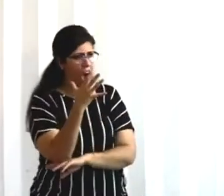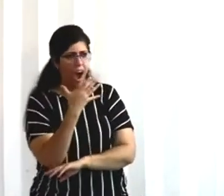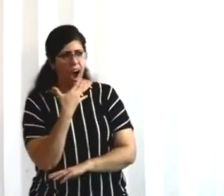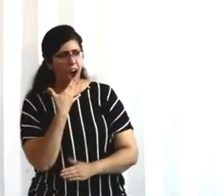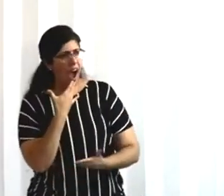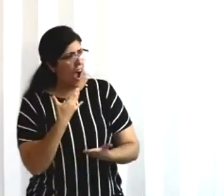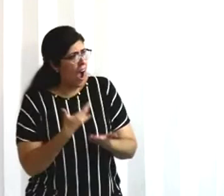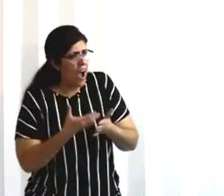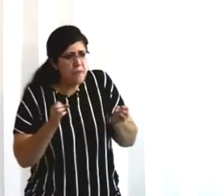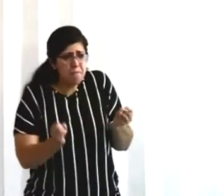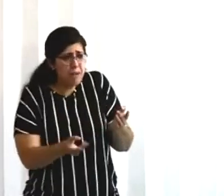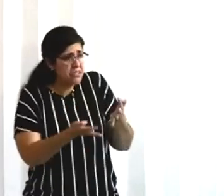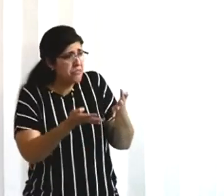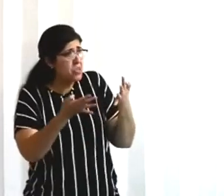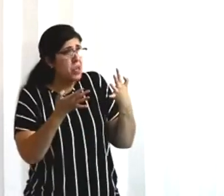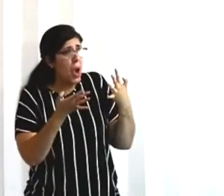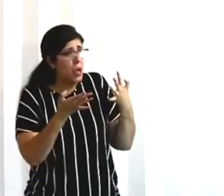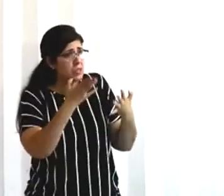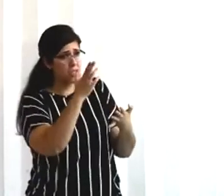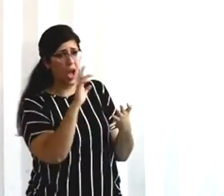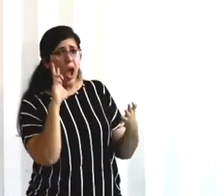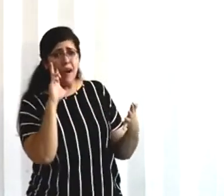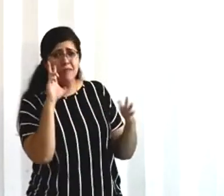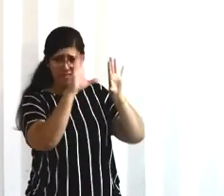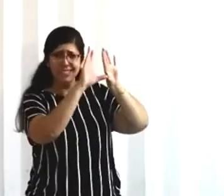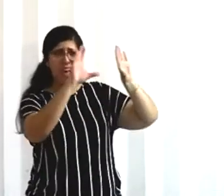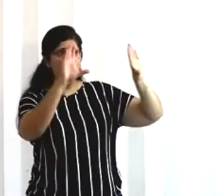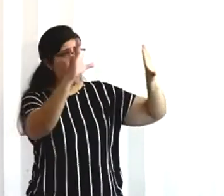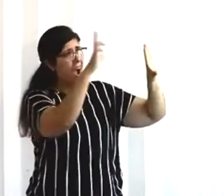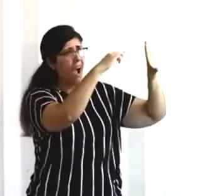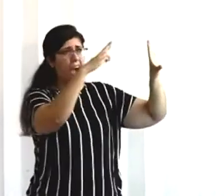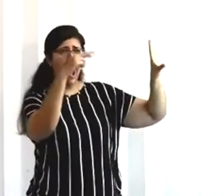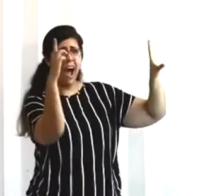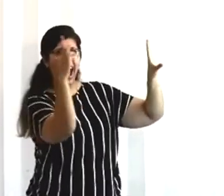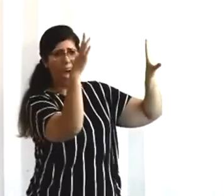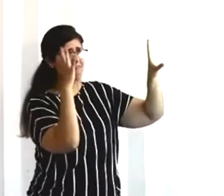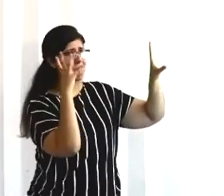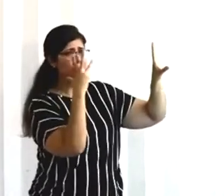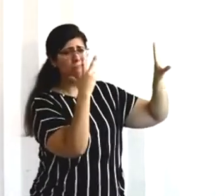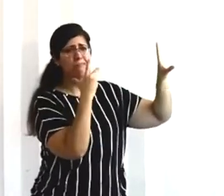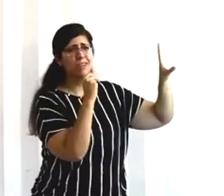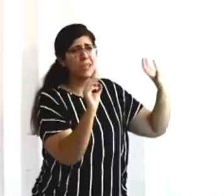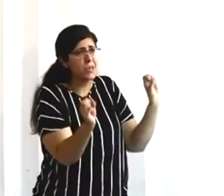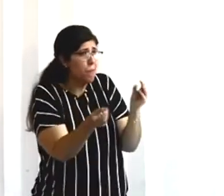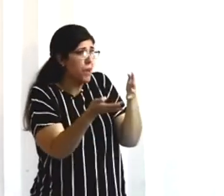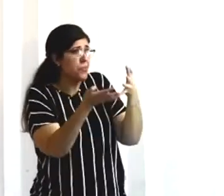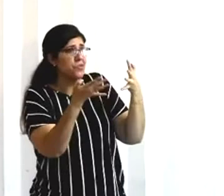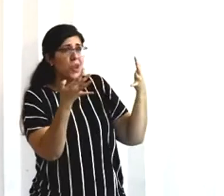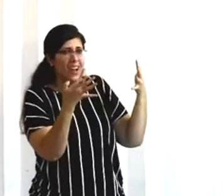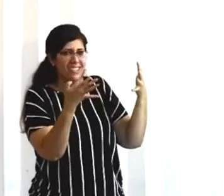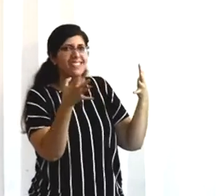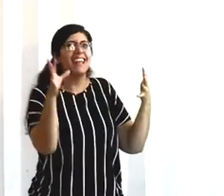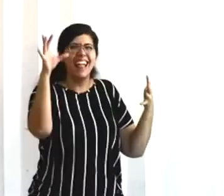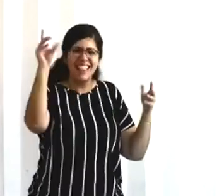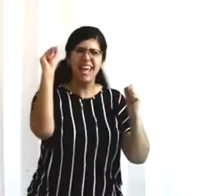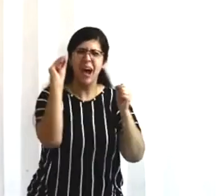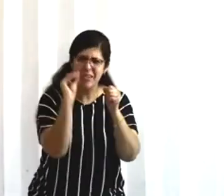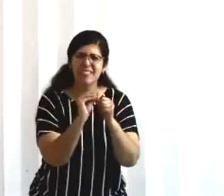maravilhoso, é muito lindo, aquilo aponta para o Deus que capacita esses a fazerem tal